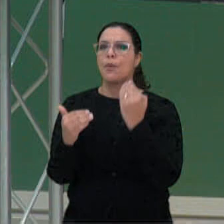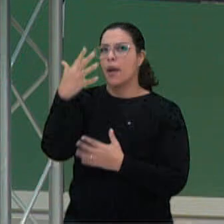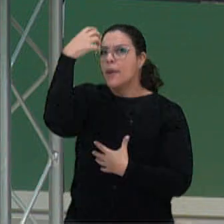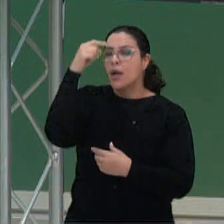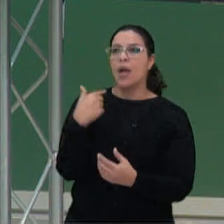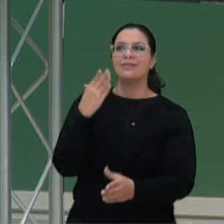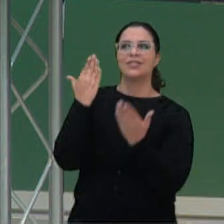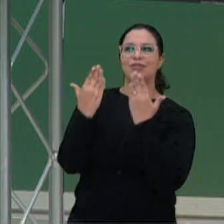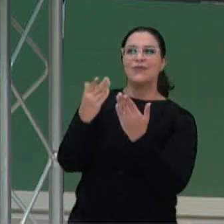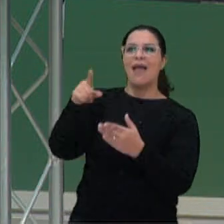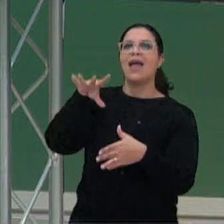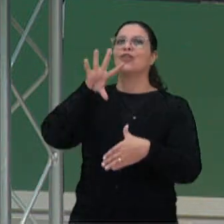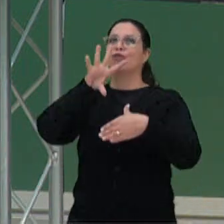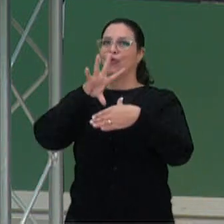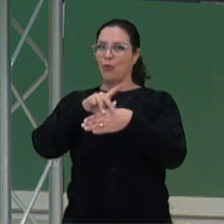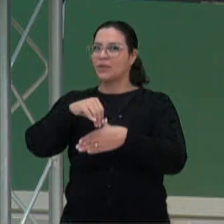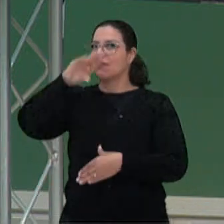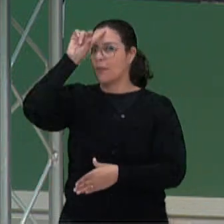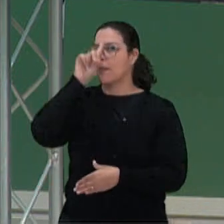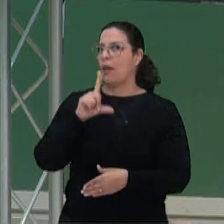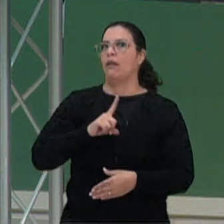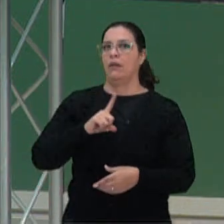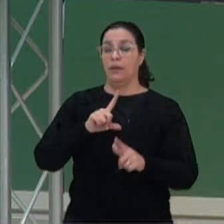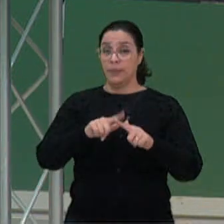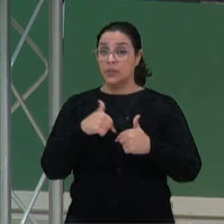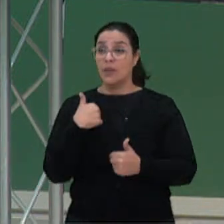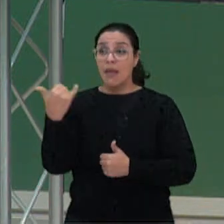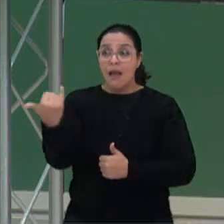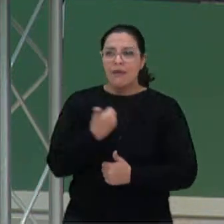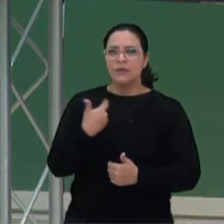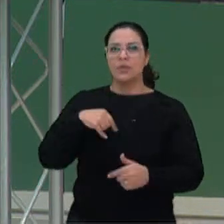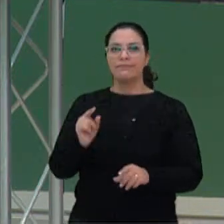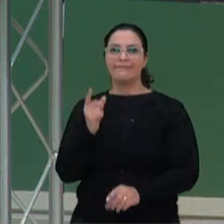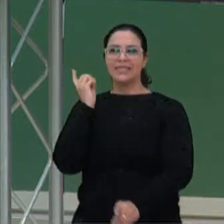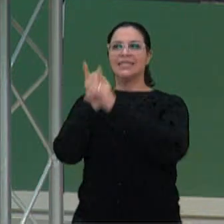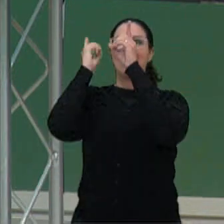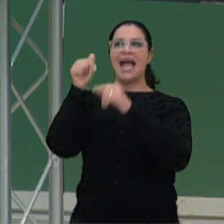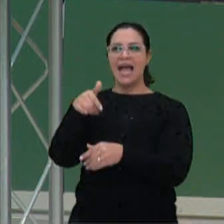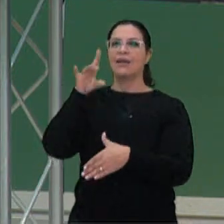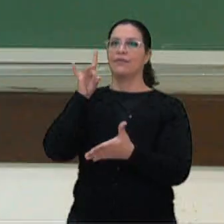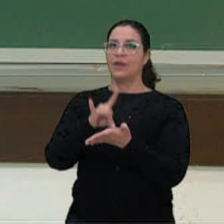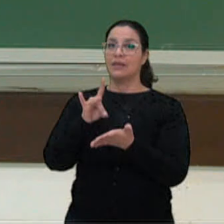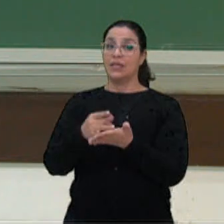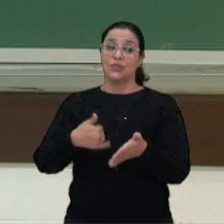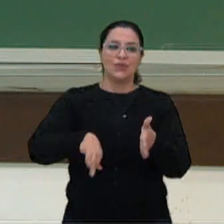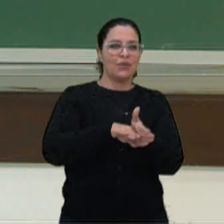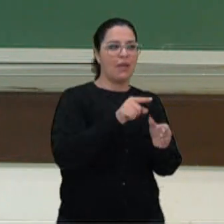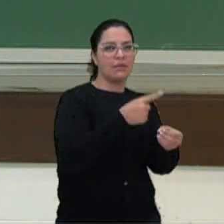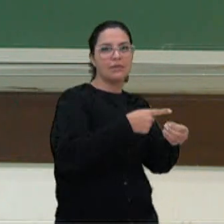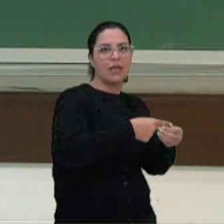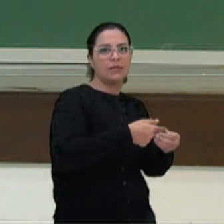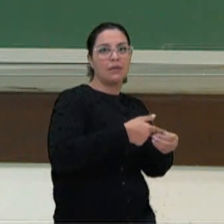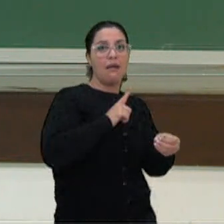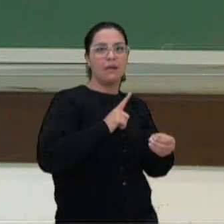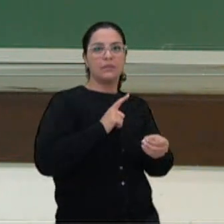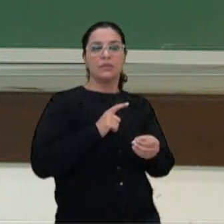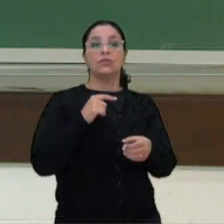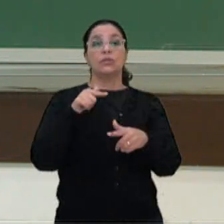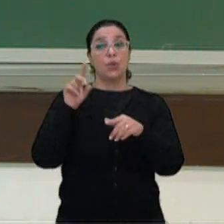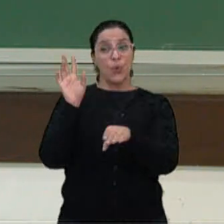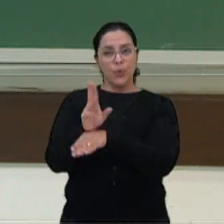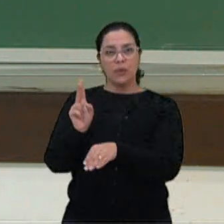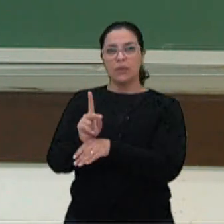você já desconfia que ali tem febre amarela. Então, ele avisa antes mesmo do vírus chegar até as pessoas. Então, não matem os macacos.